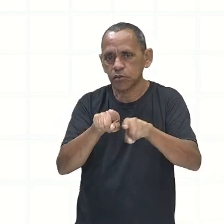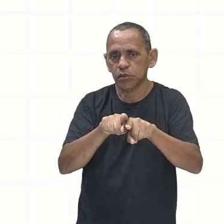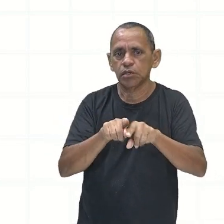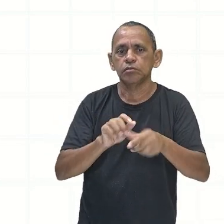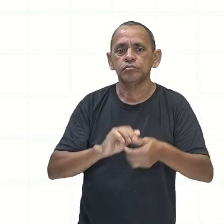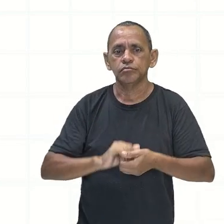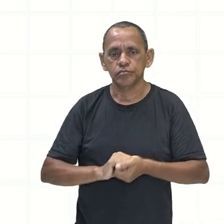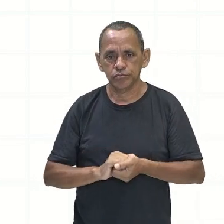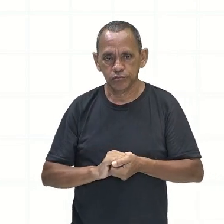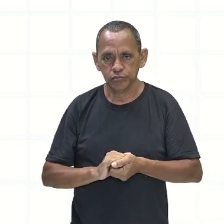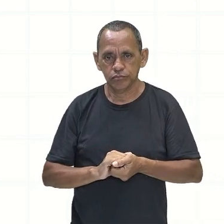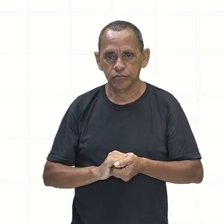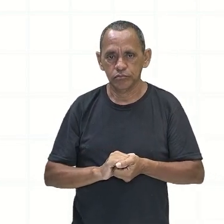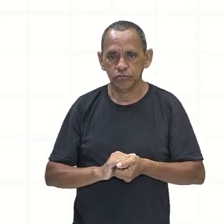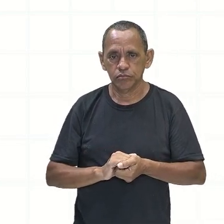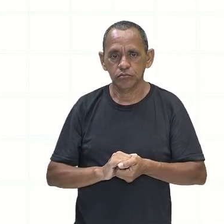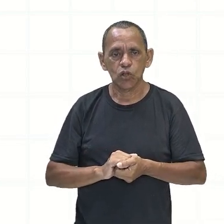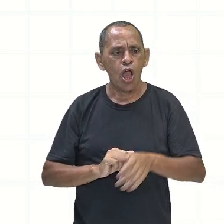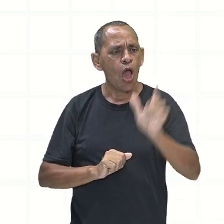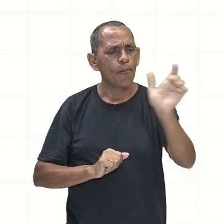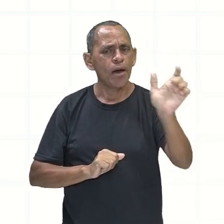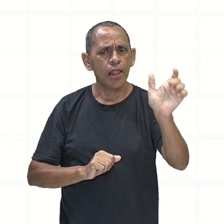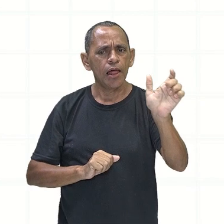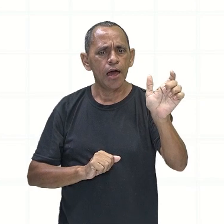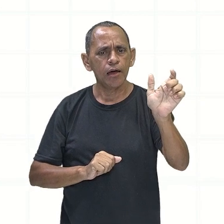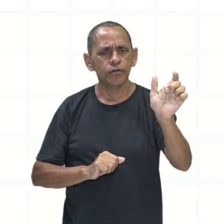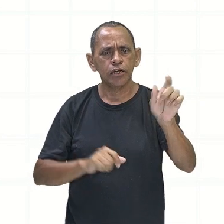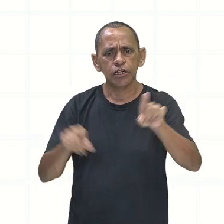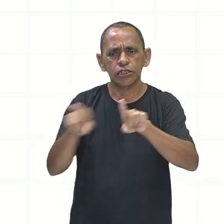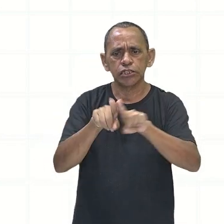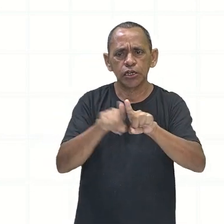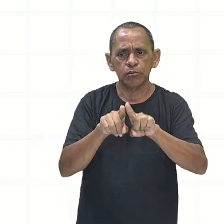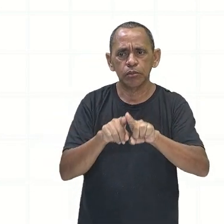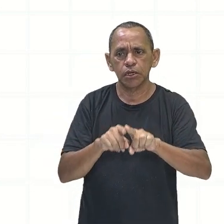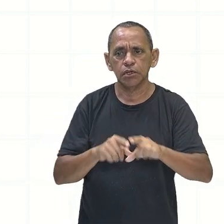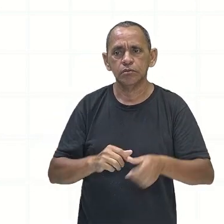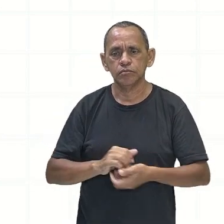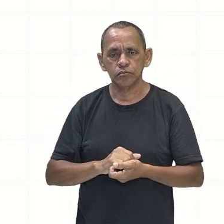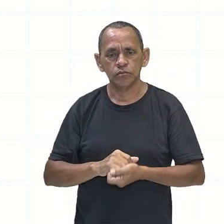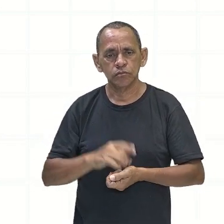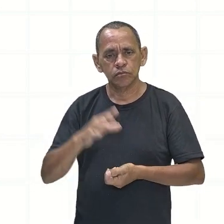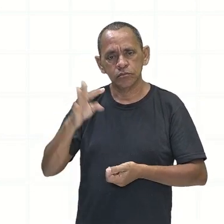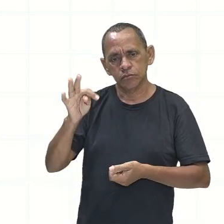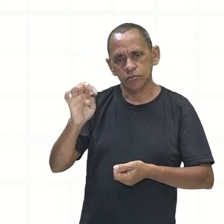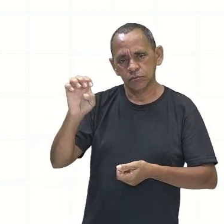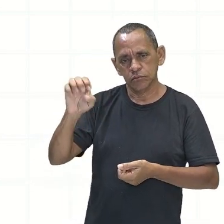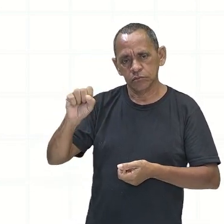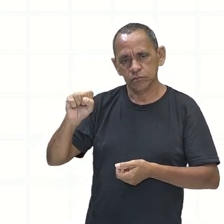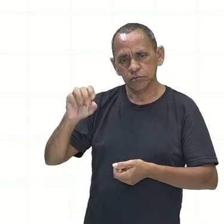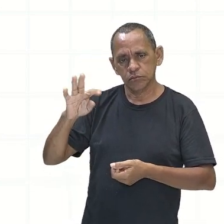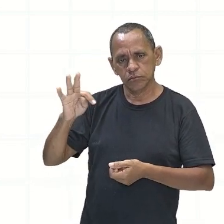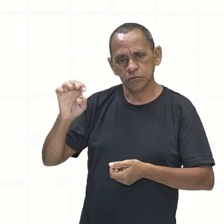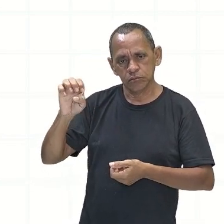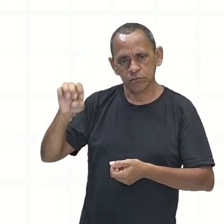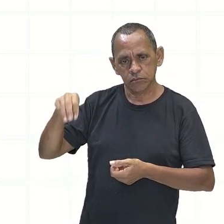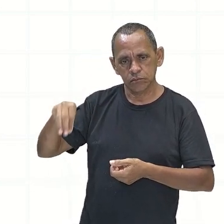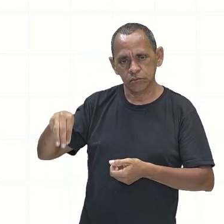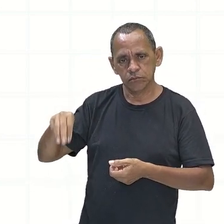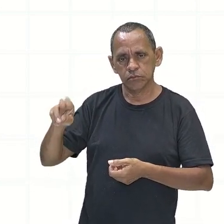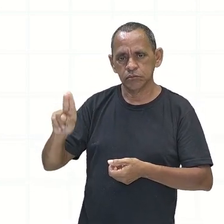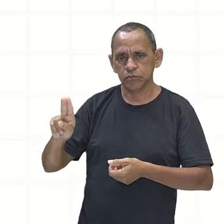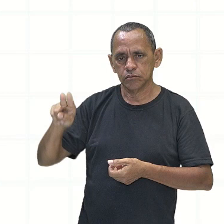gêneros, certo? E a palavra testemunha, como vocês estão vendo aqui, ele é sobrecomum. Por que ele